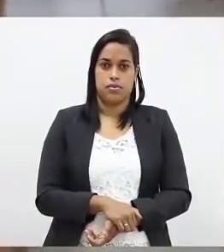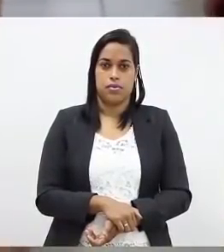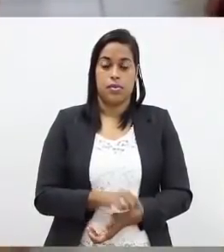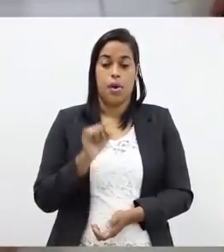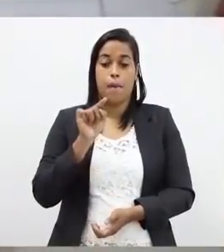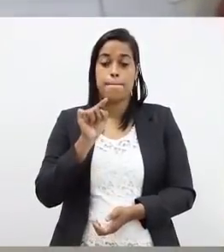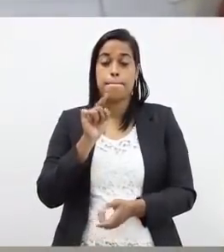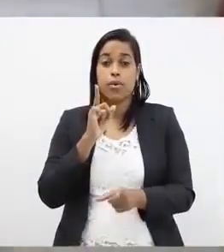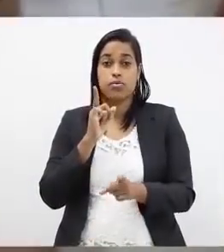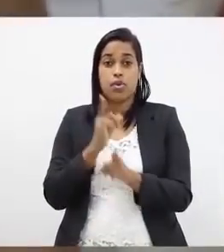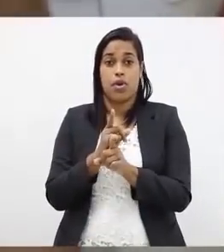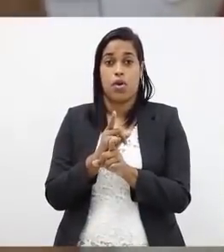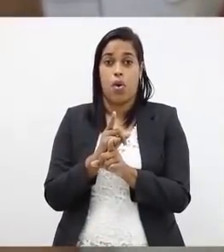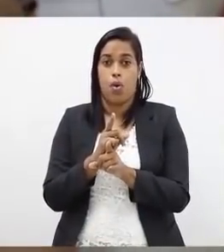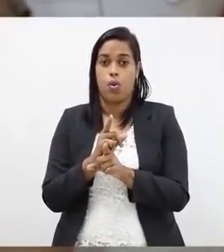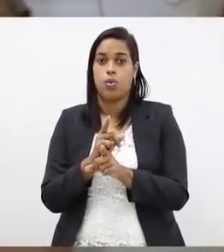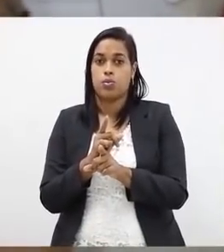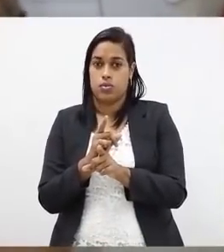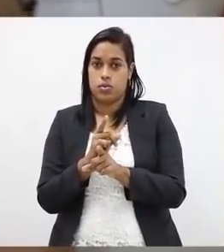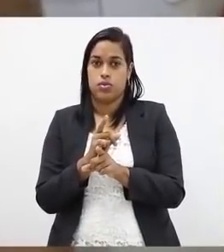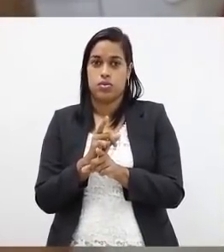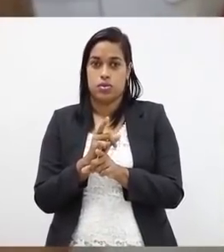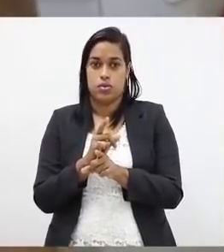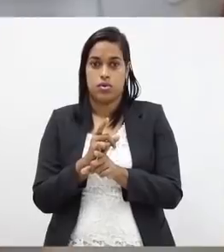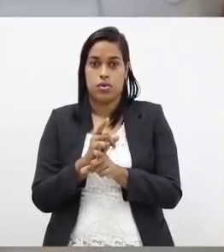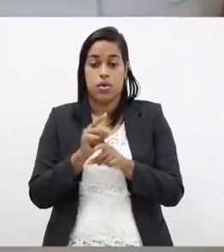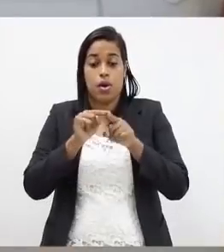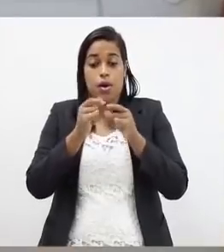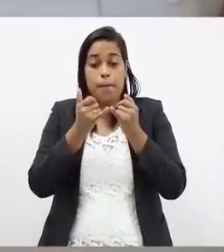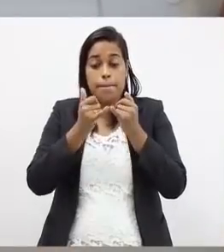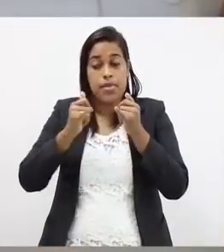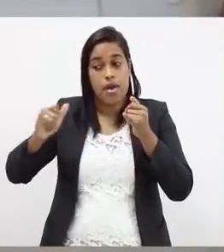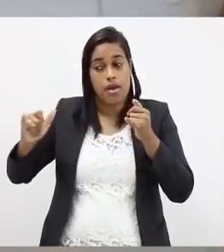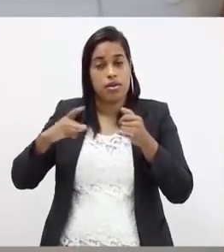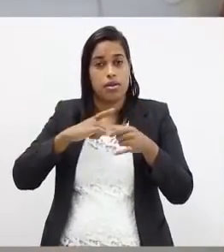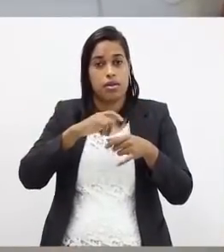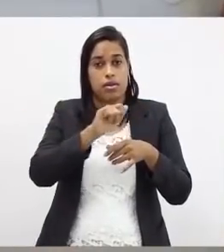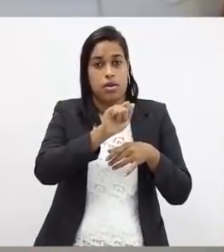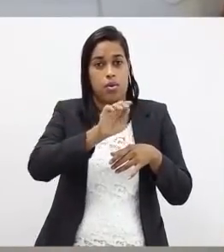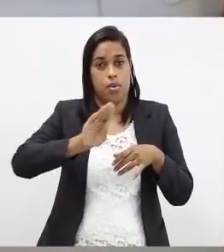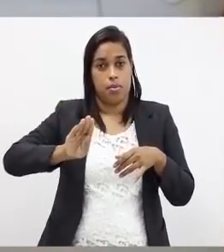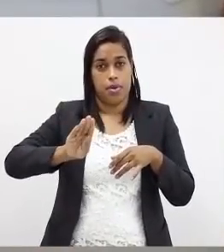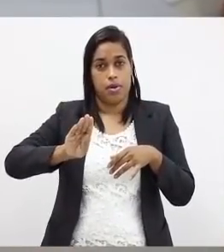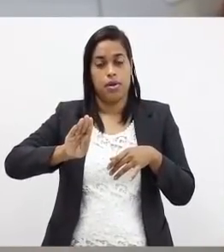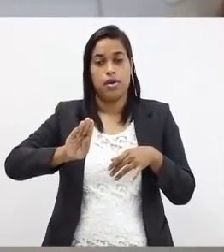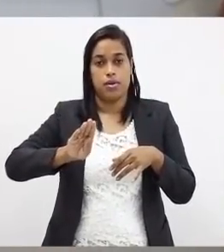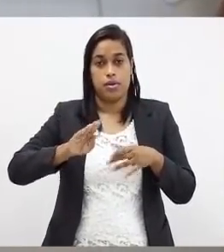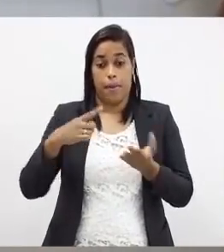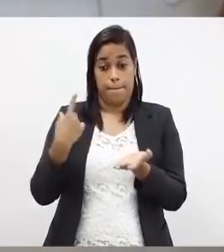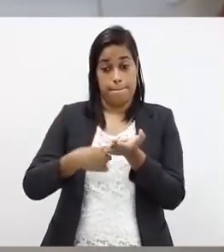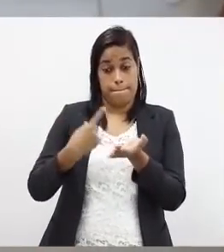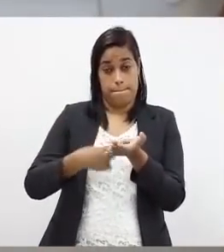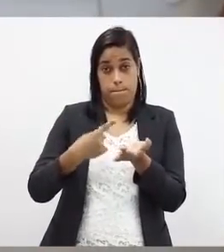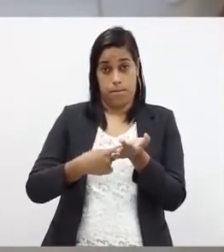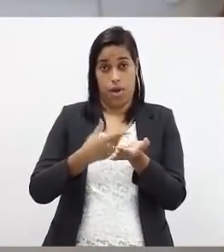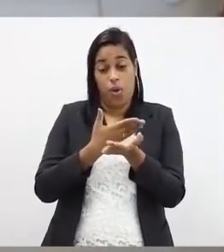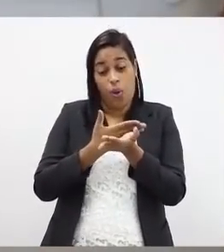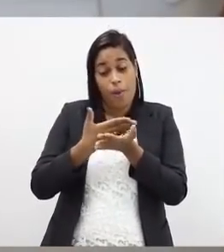Ponto de encontro da minha diagonal com a minha reta que contém o meu AB, eu marco o ponto da